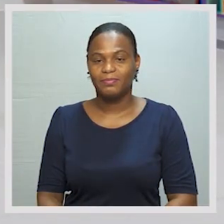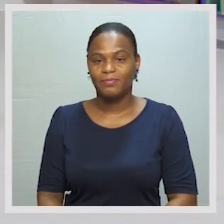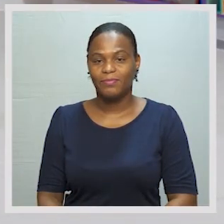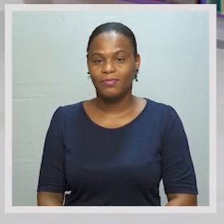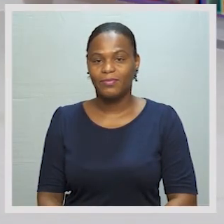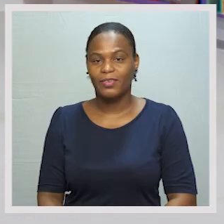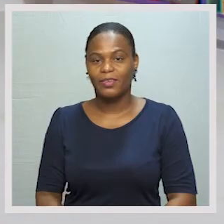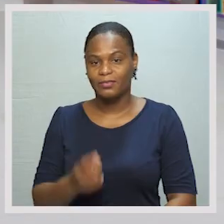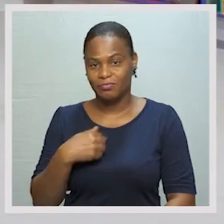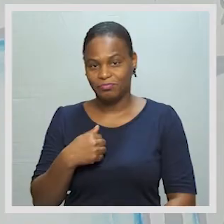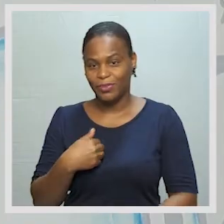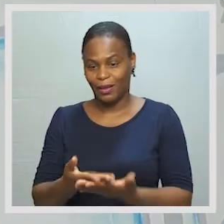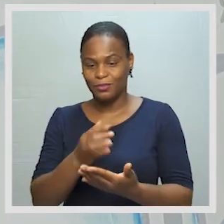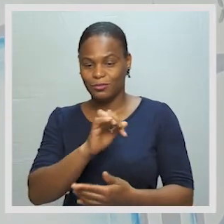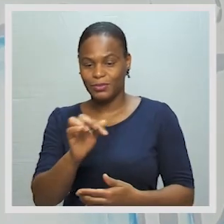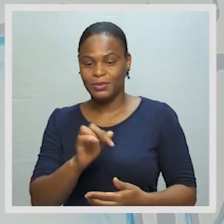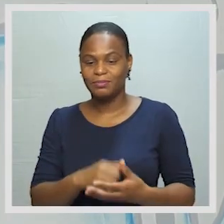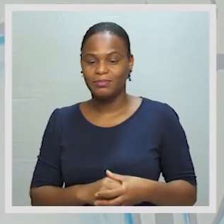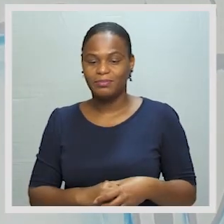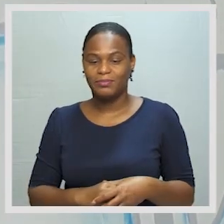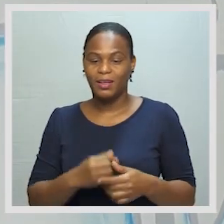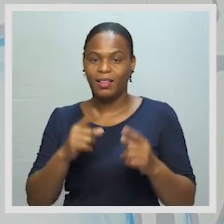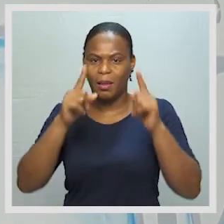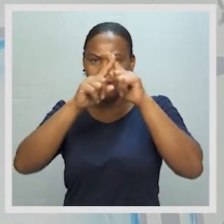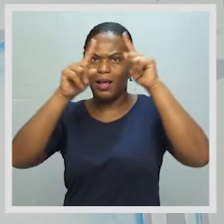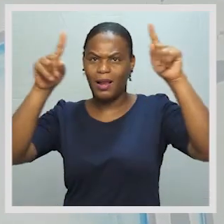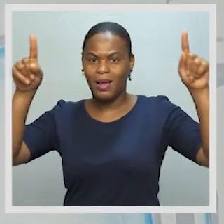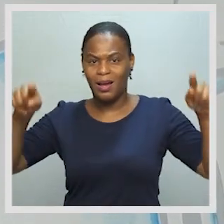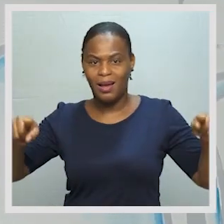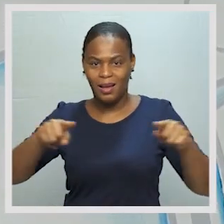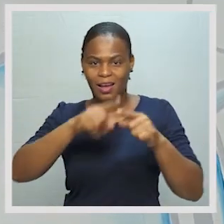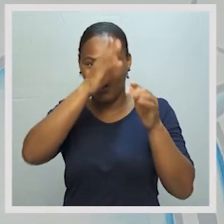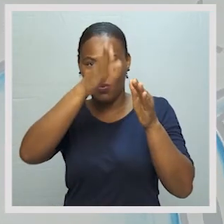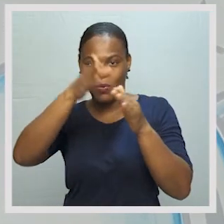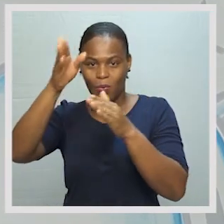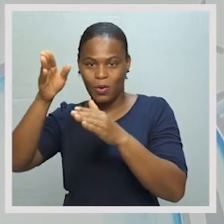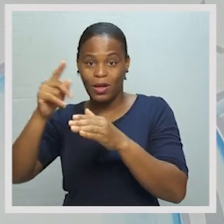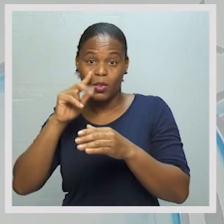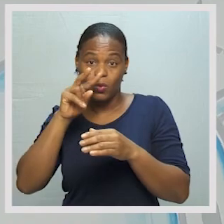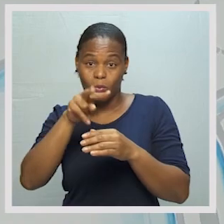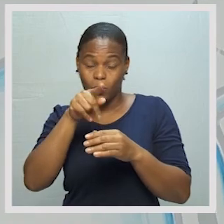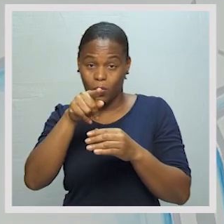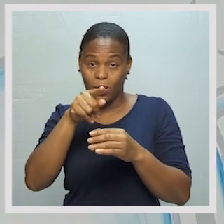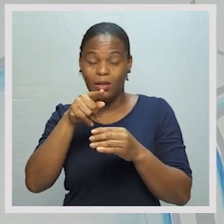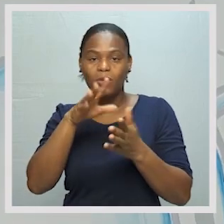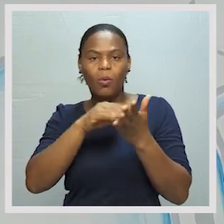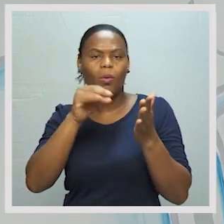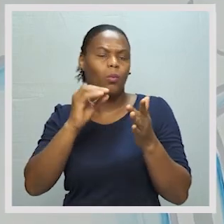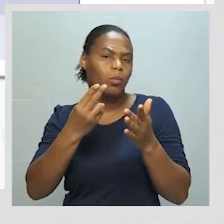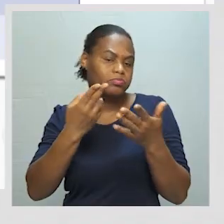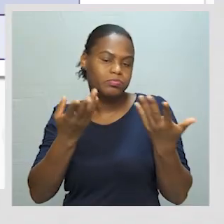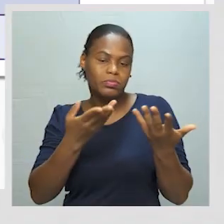Então, eu vou vos dar uma pequena tabela e vocês vão preencher essa